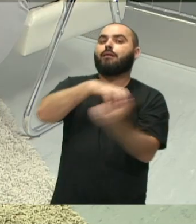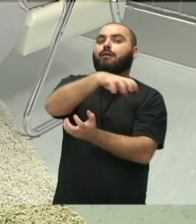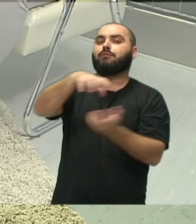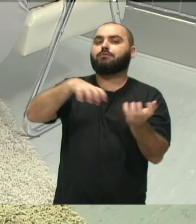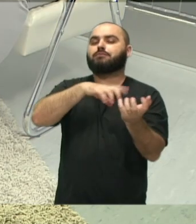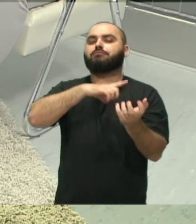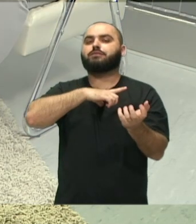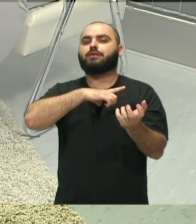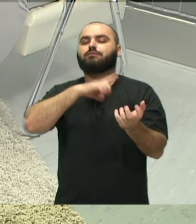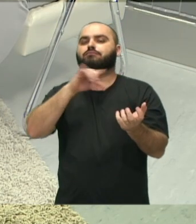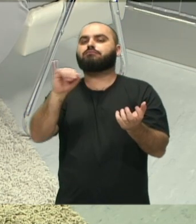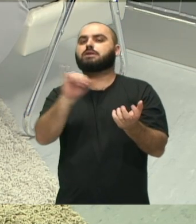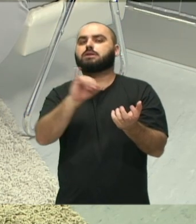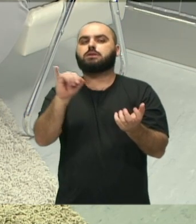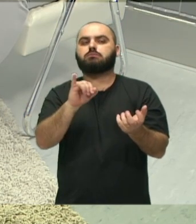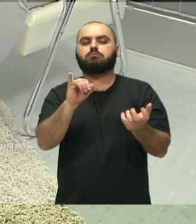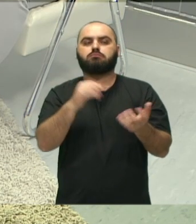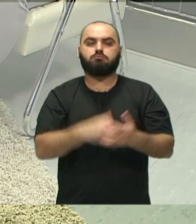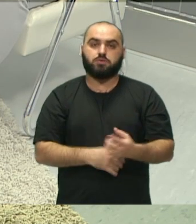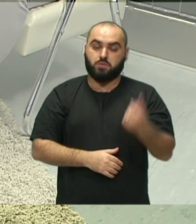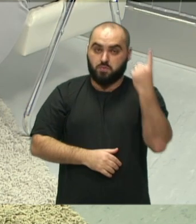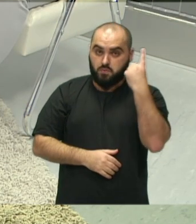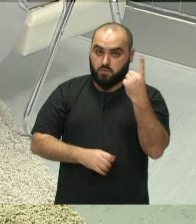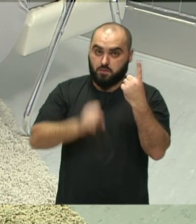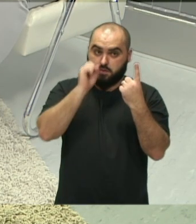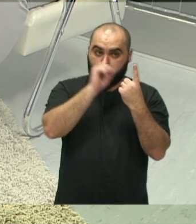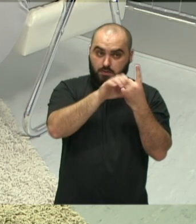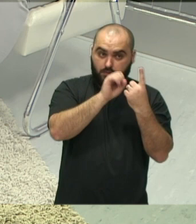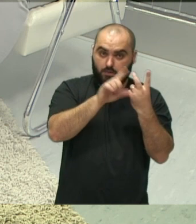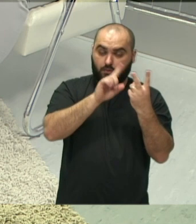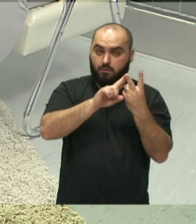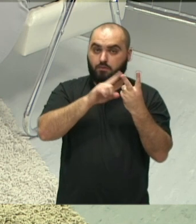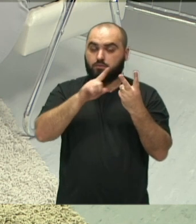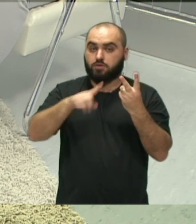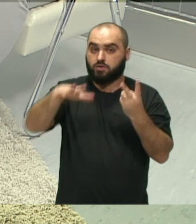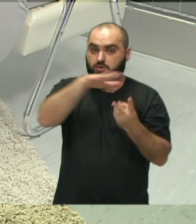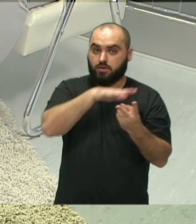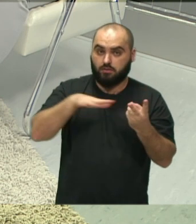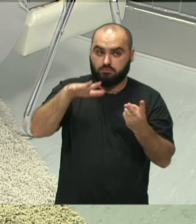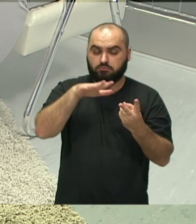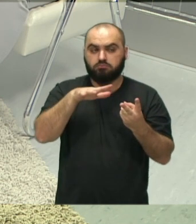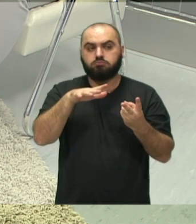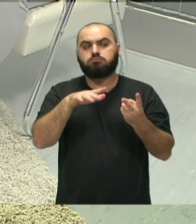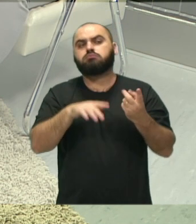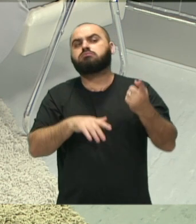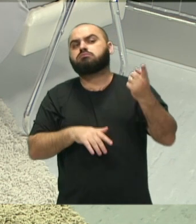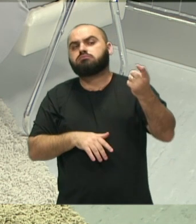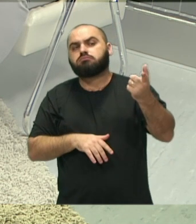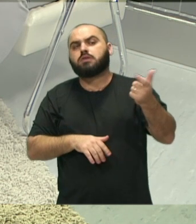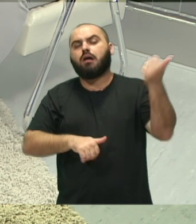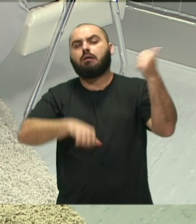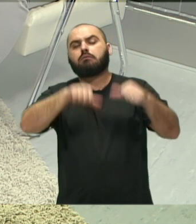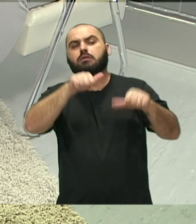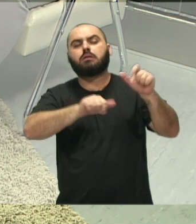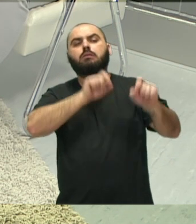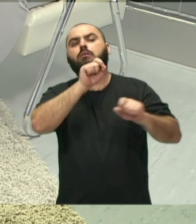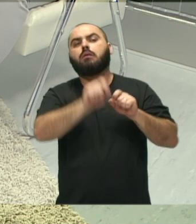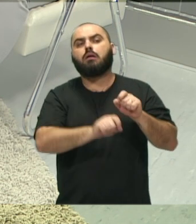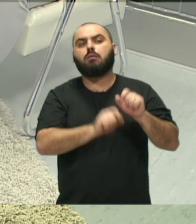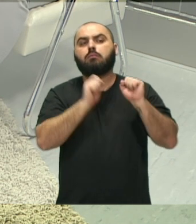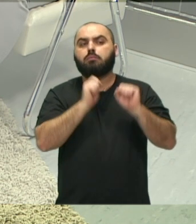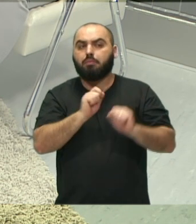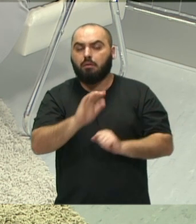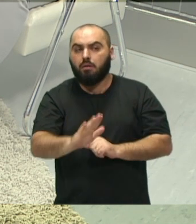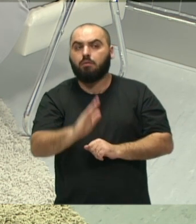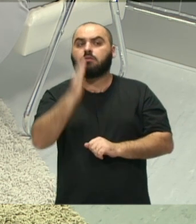greve que ocorreram aqui no município, um da educação e um dos servidores gerais. Quais desdobramentos ainda podem acontecer com relação